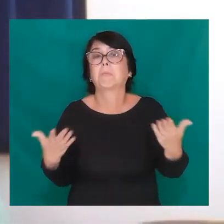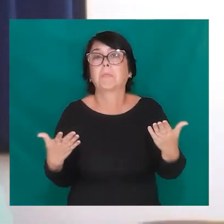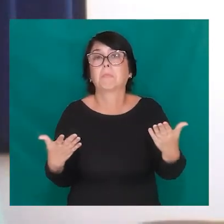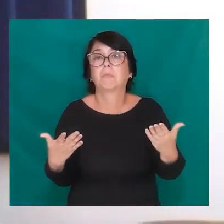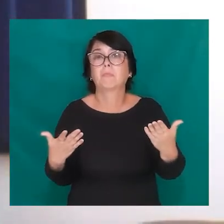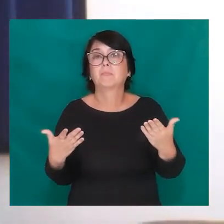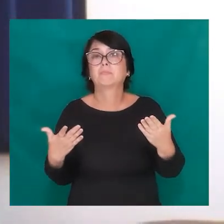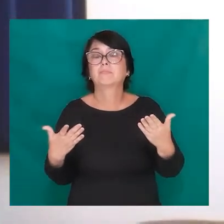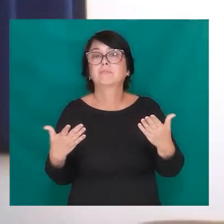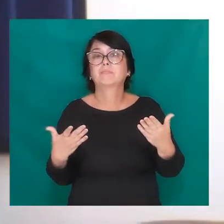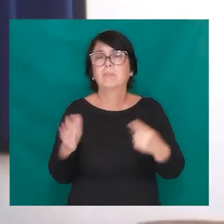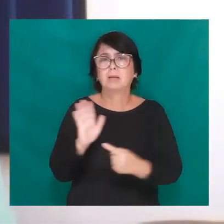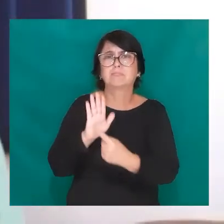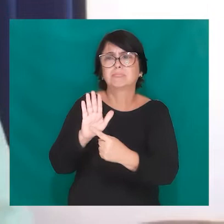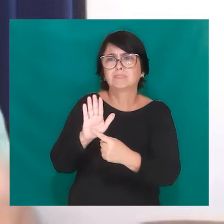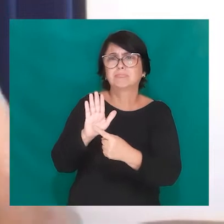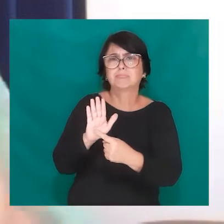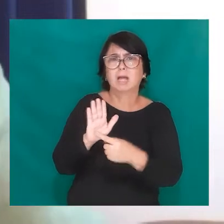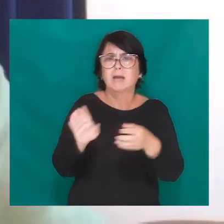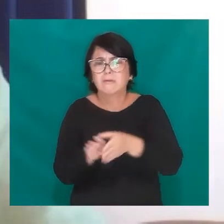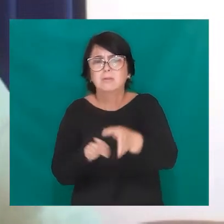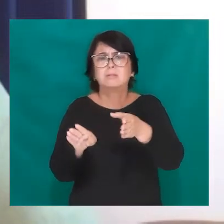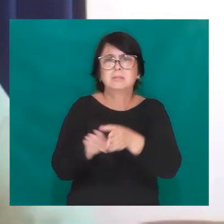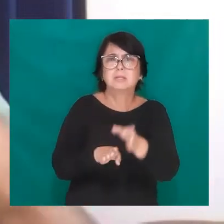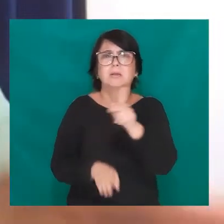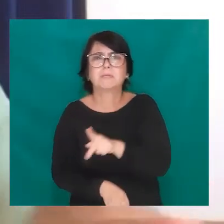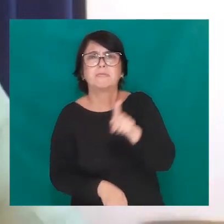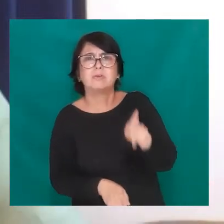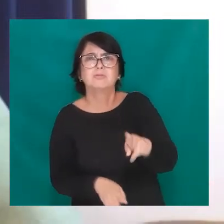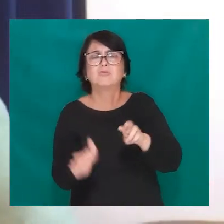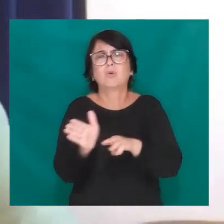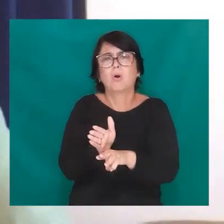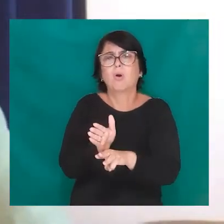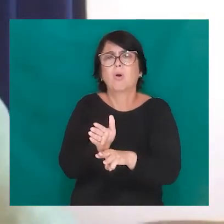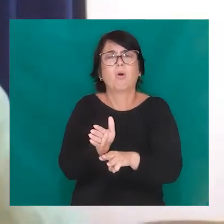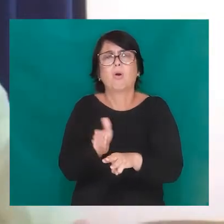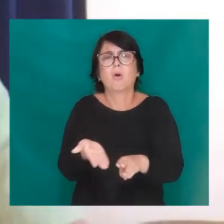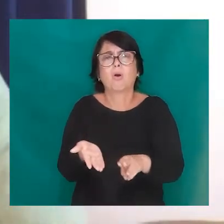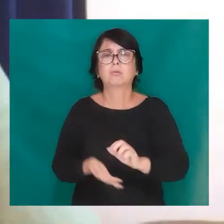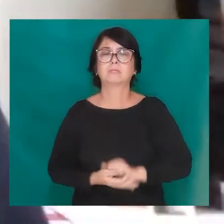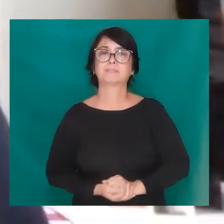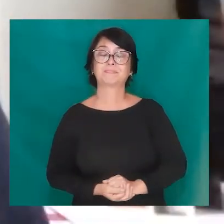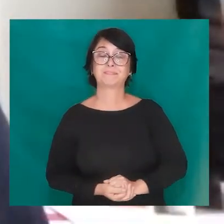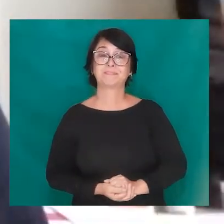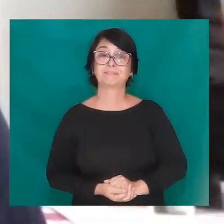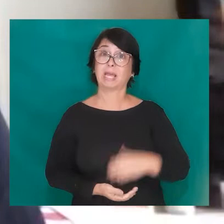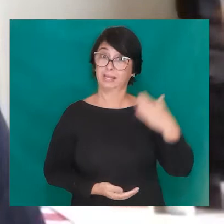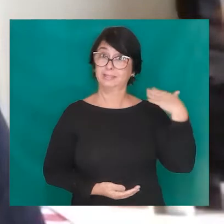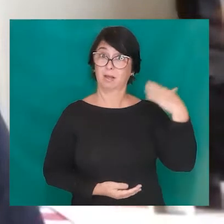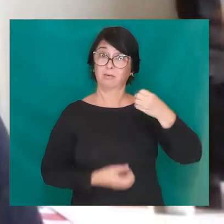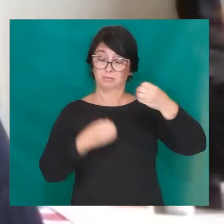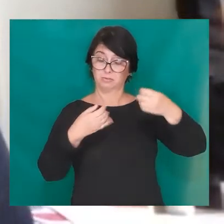Existe alguma diretriz que seja sua, ou que seja dos professores, ou da metodologia? É aquilo que eu falei,